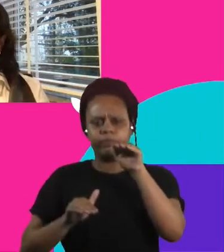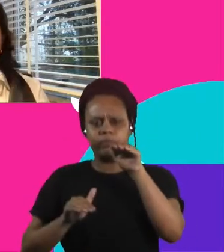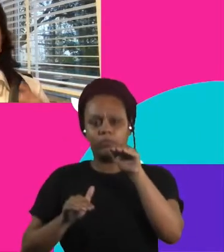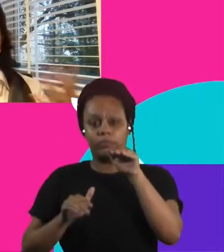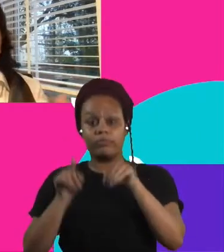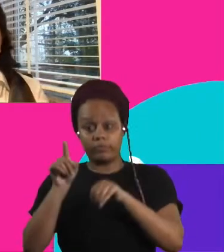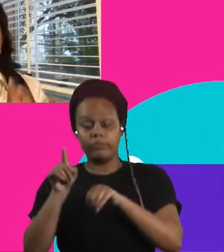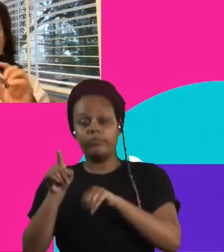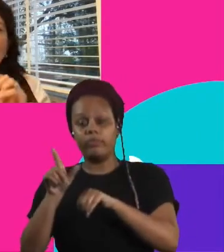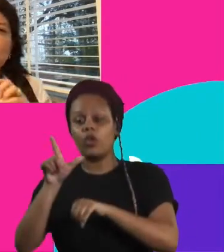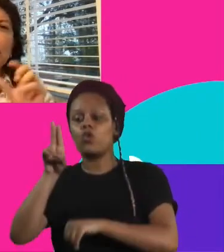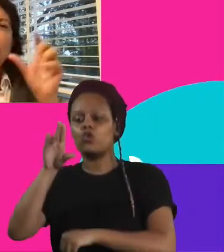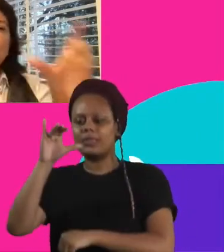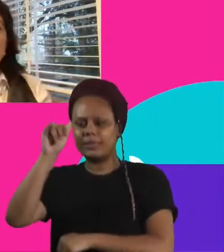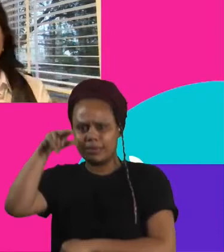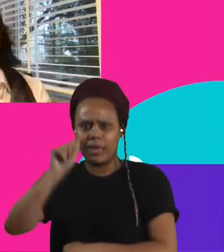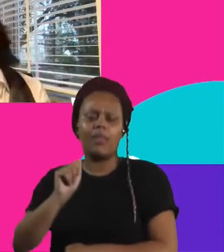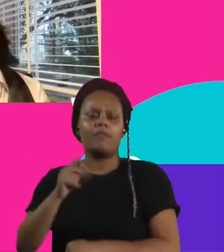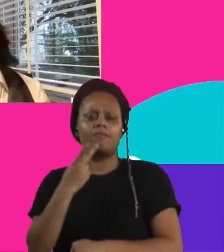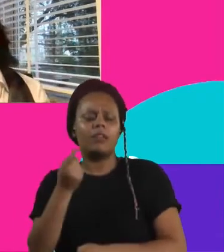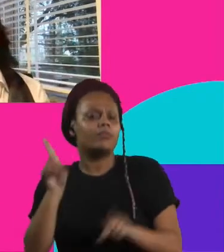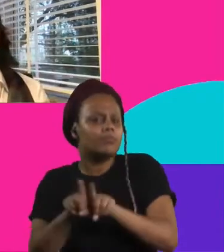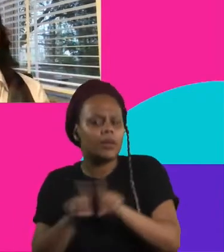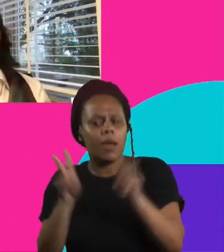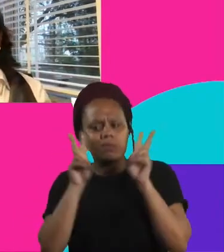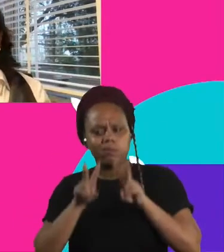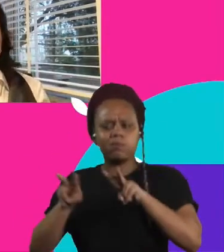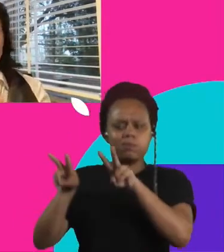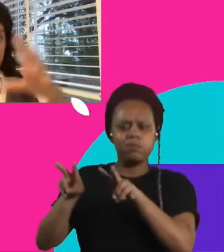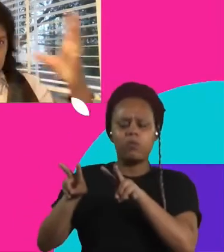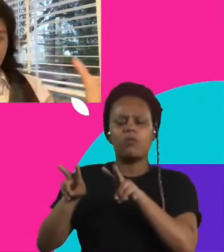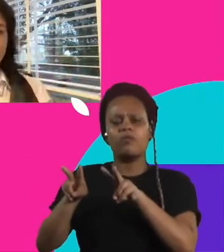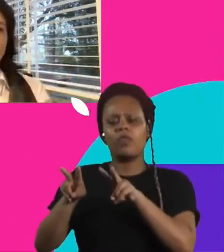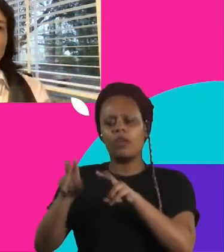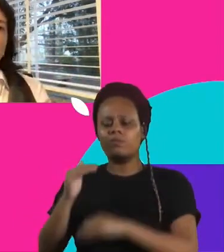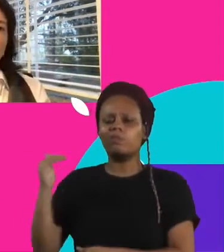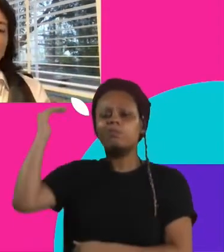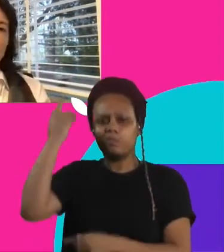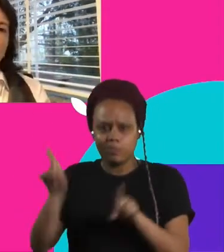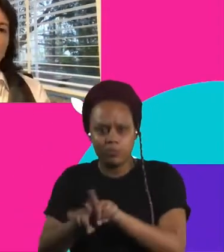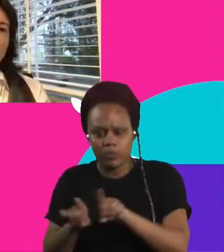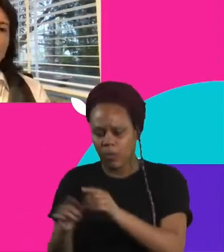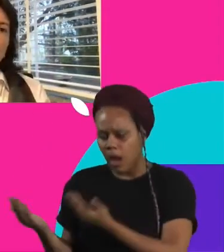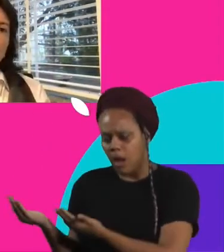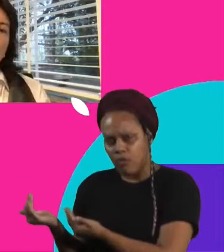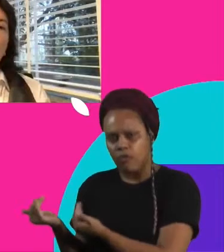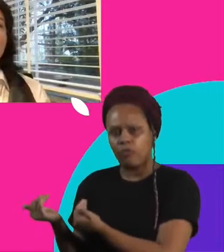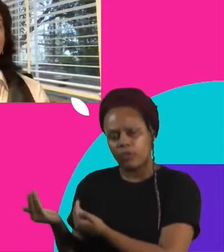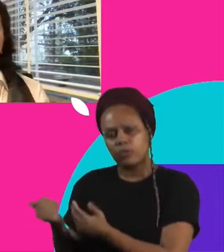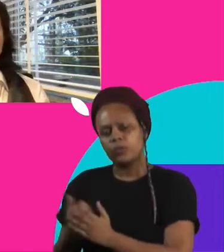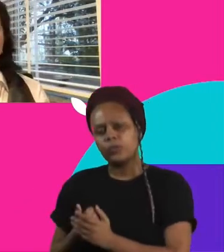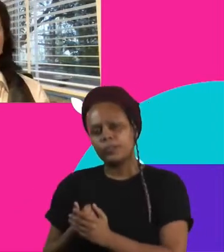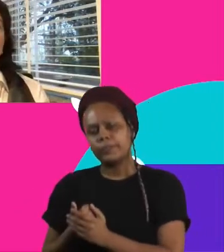na alfabetização digital, olhando para a juventude, olhando para os adultos, acho que a gente coroa aqui com um pouco